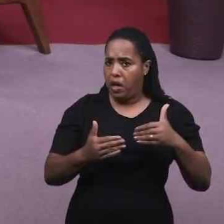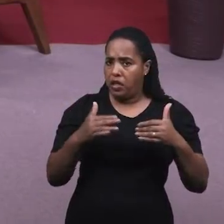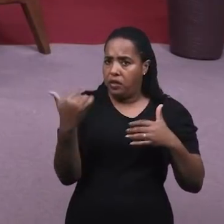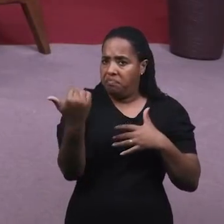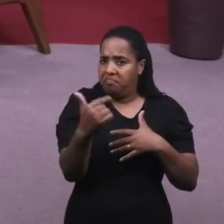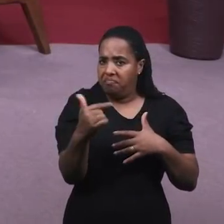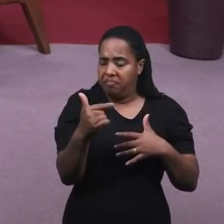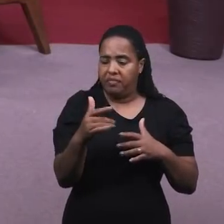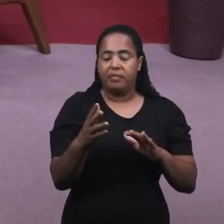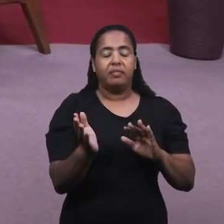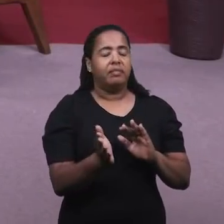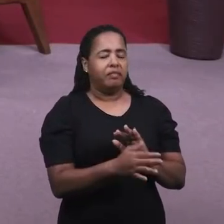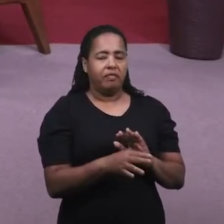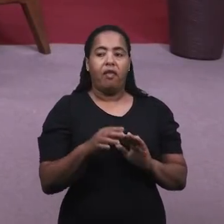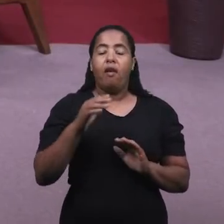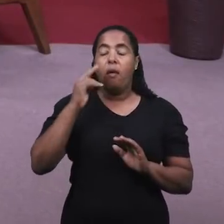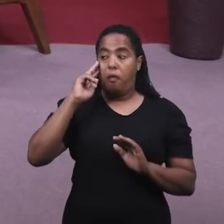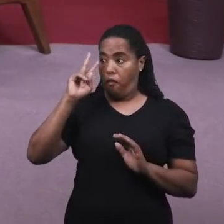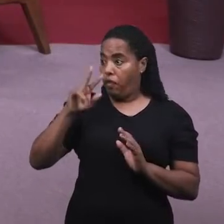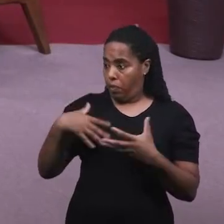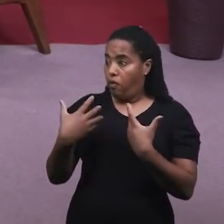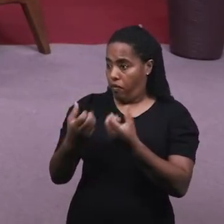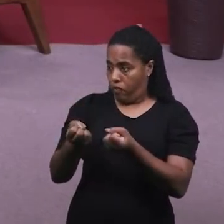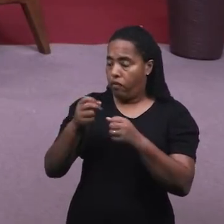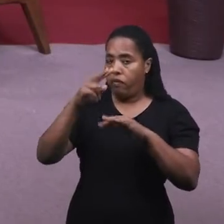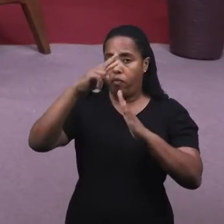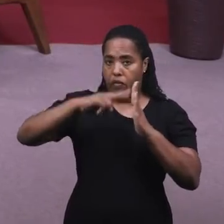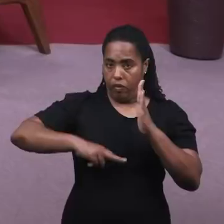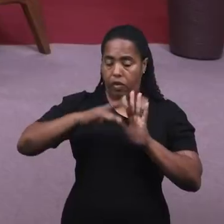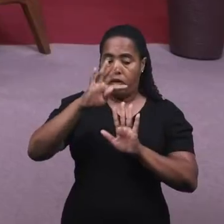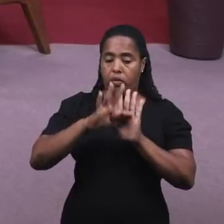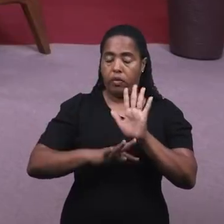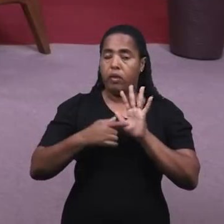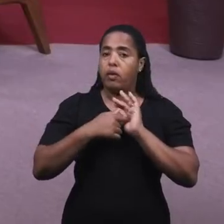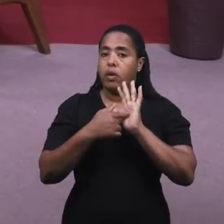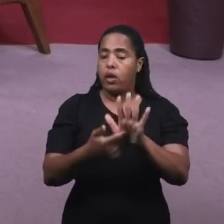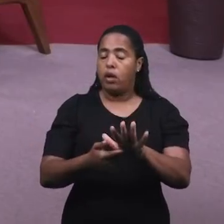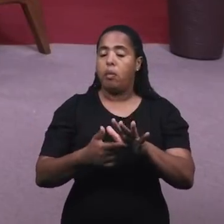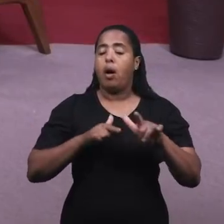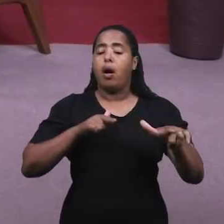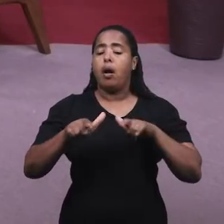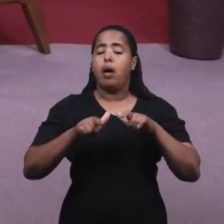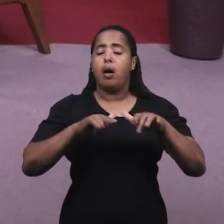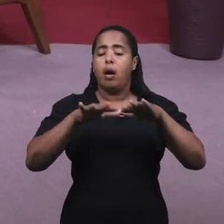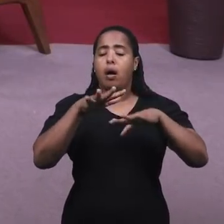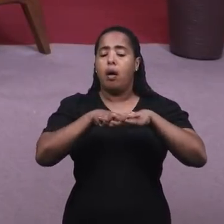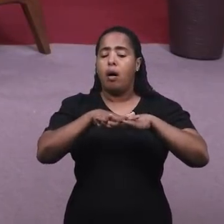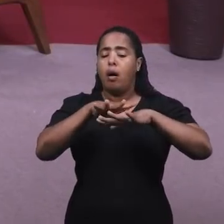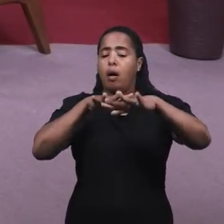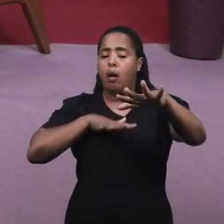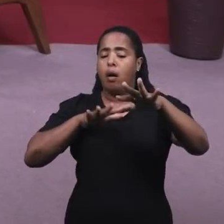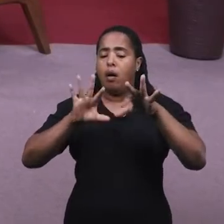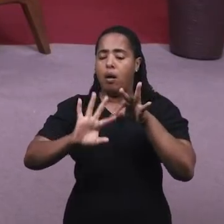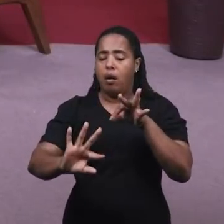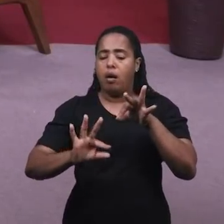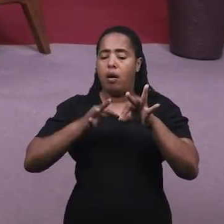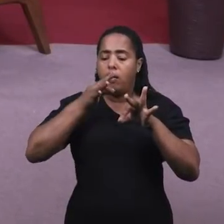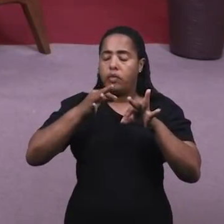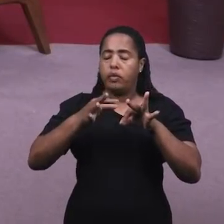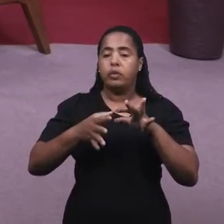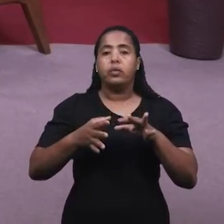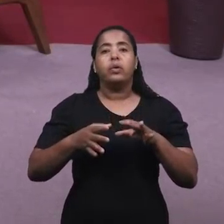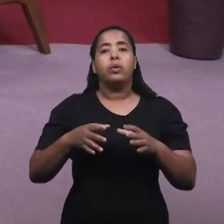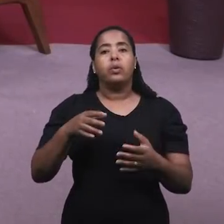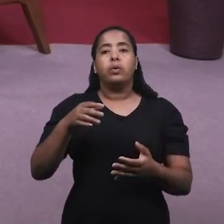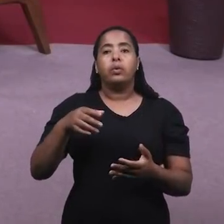Vamos dar uma lida nesse texto. A gente estava falando sobre os trabalhadores da vinha, né? Uma parábola que o Senhor Jesus no